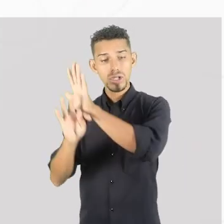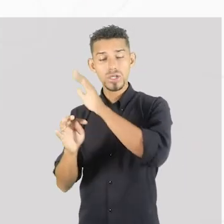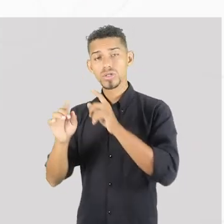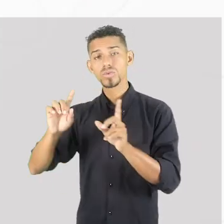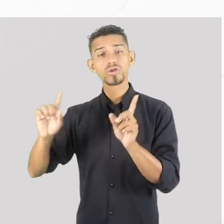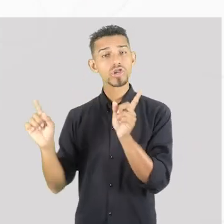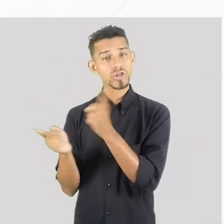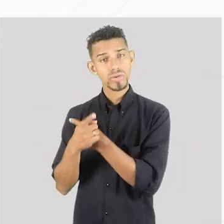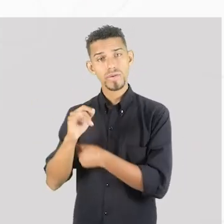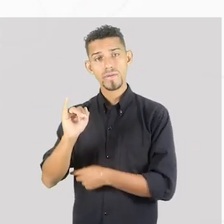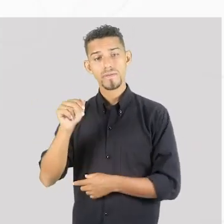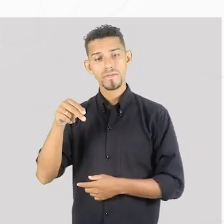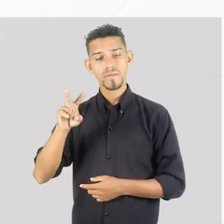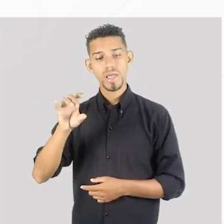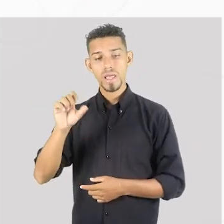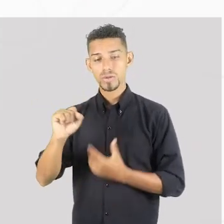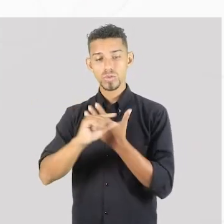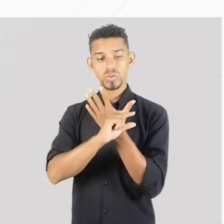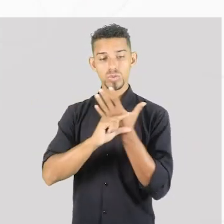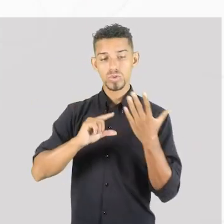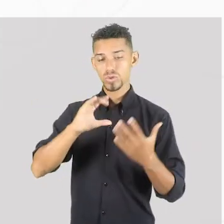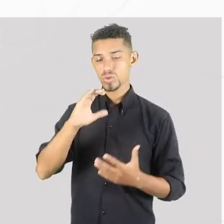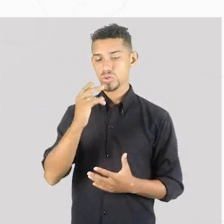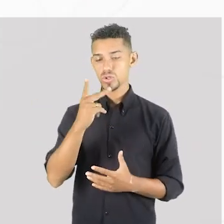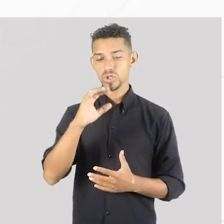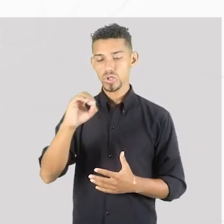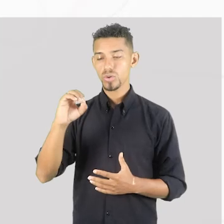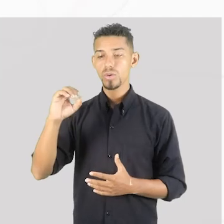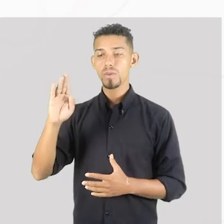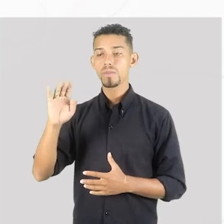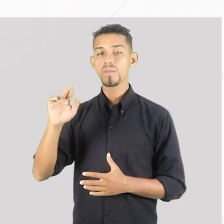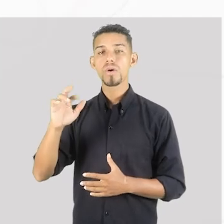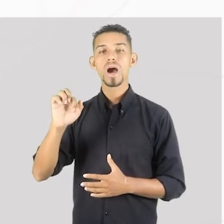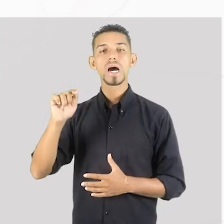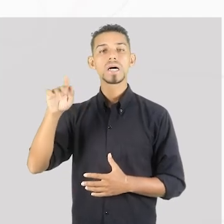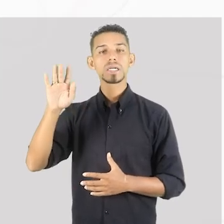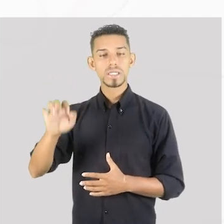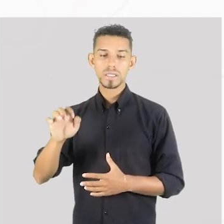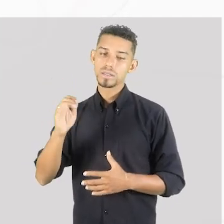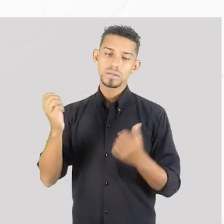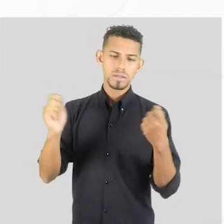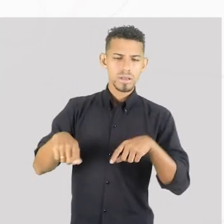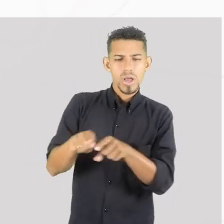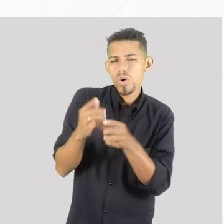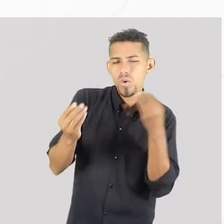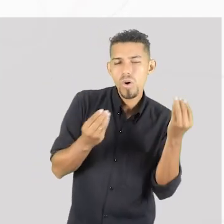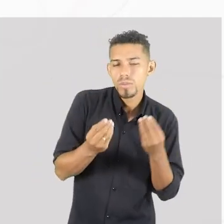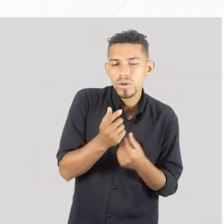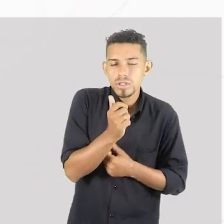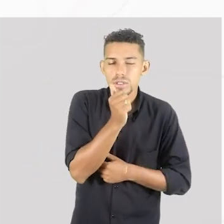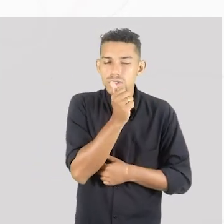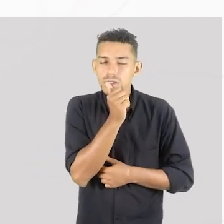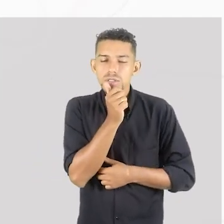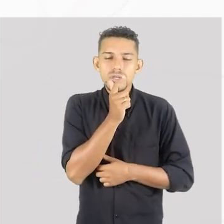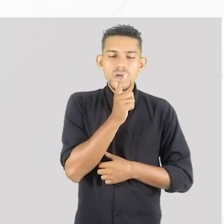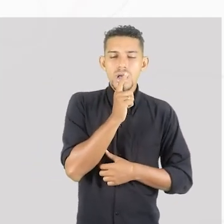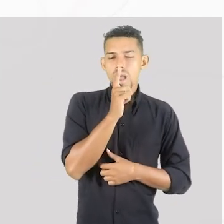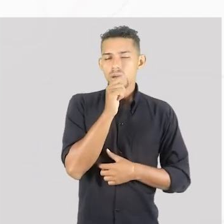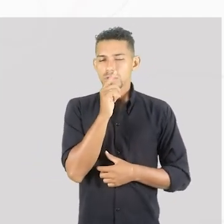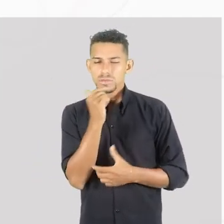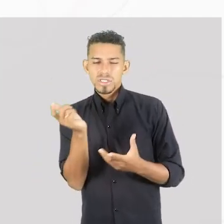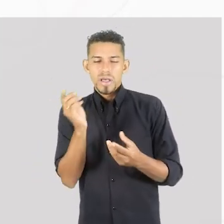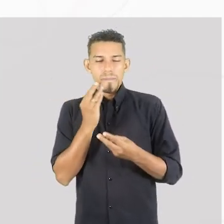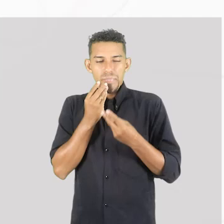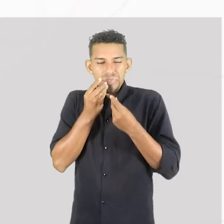Um fragmento de Chico Buarque. Como beber desta bebida amarga, tragar a dor, engolir a labuta. Mesmo calada